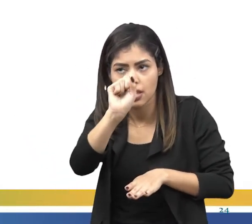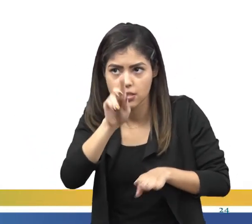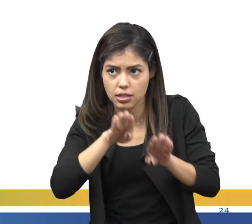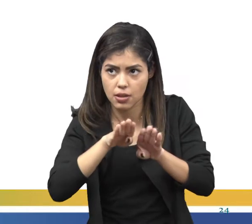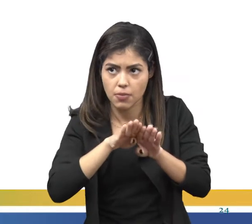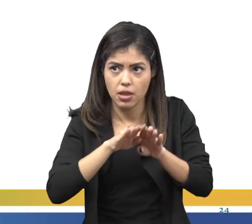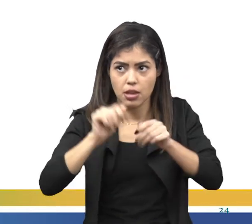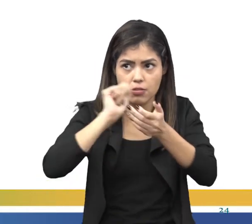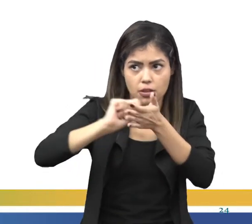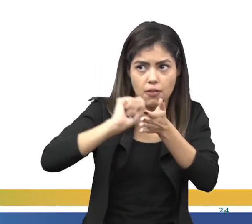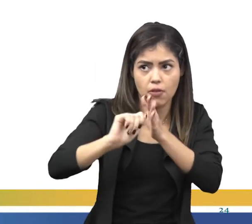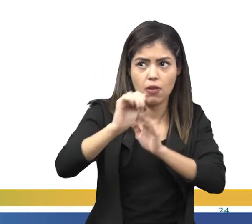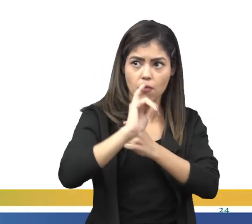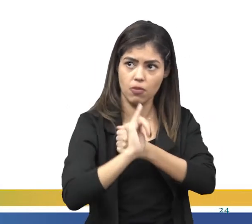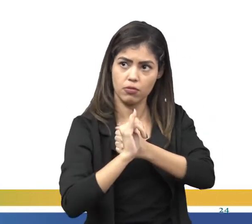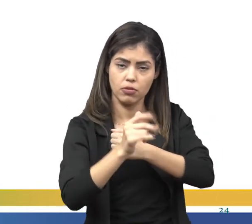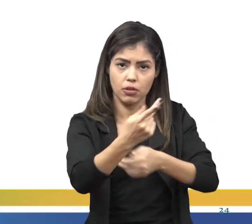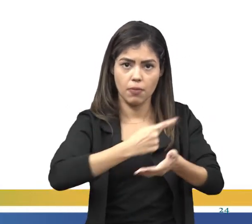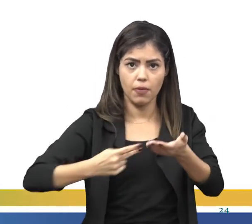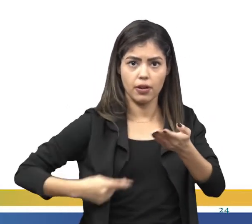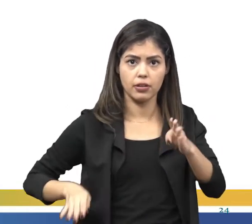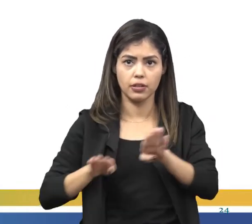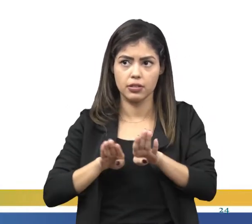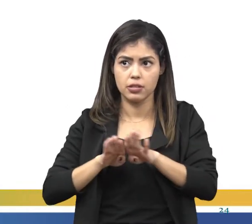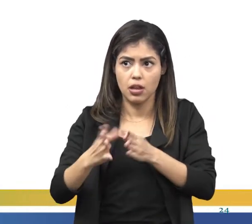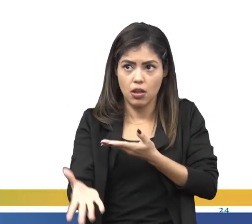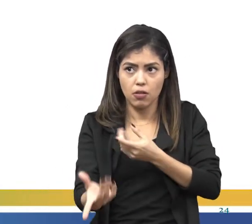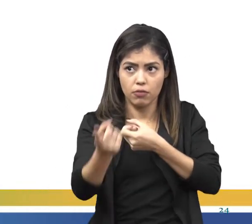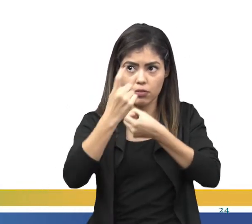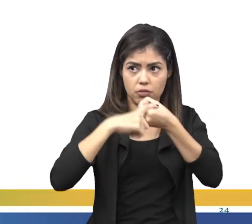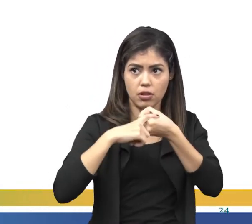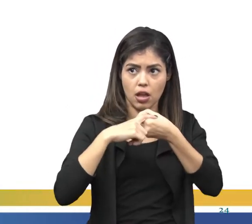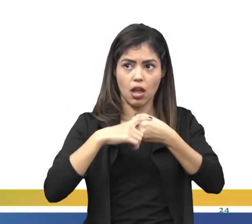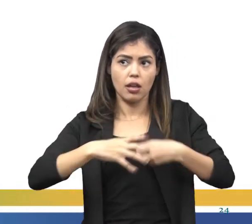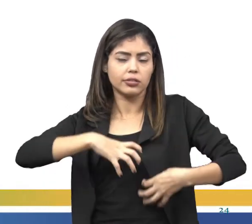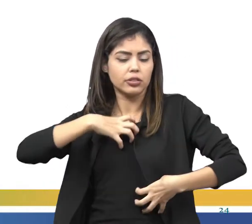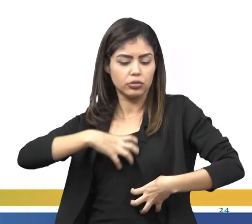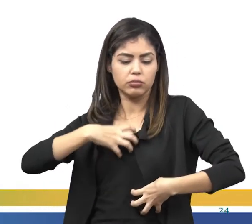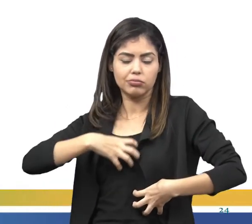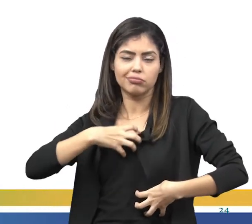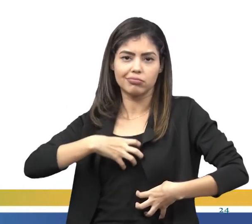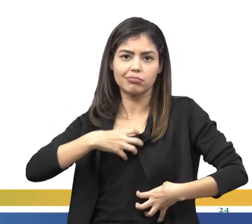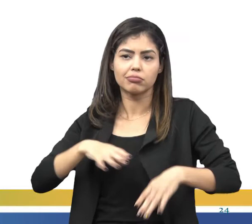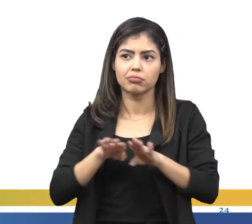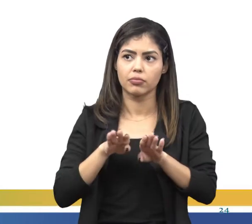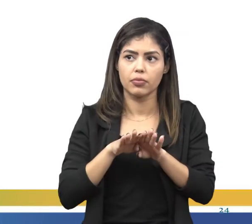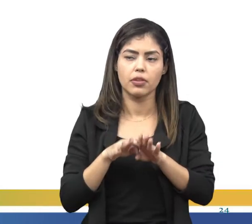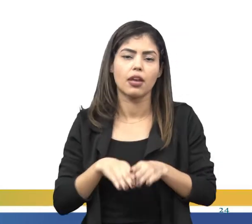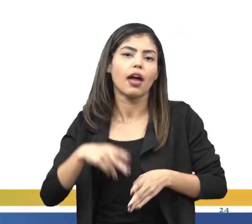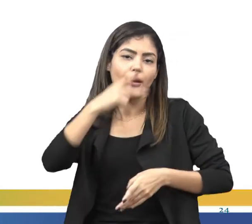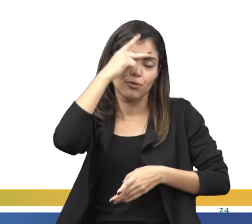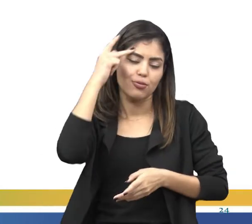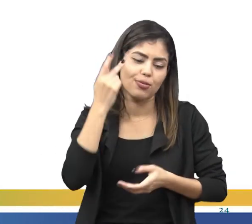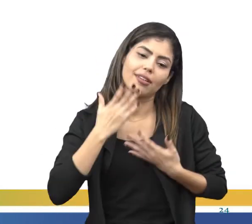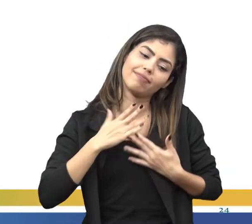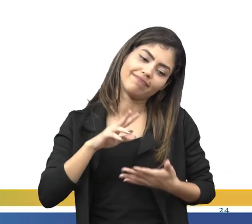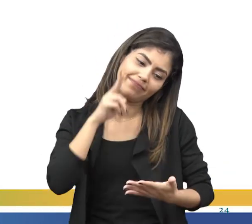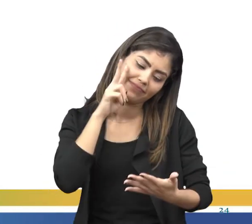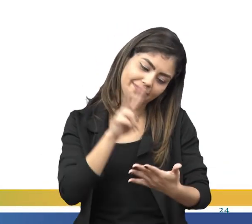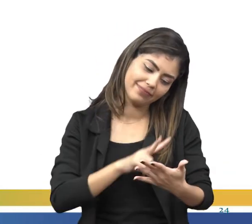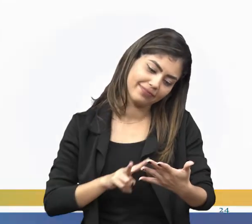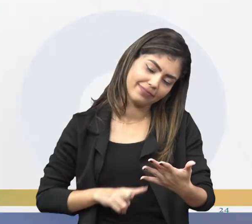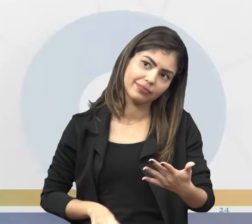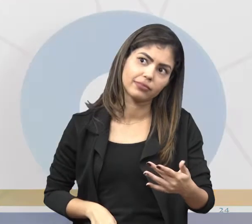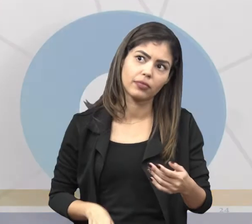uma crônica poética, o cronista busca retratar sentimentos e emocionar o leitor. Nós vamos ler